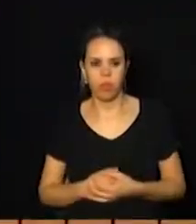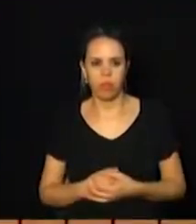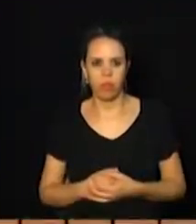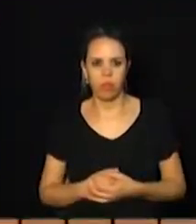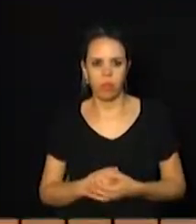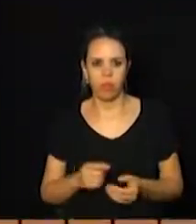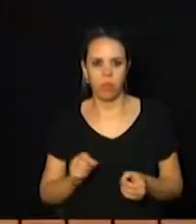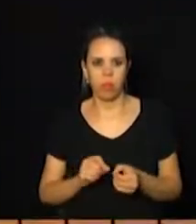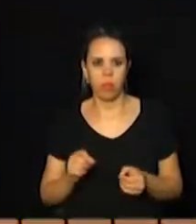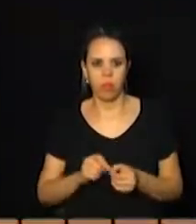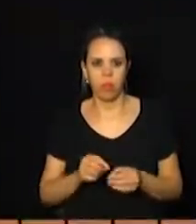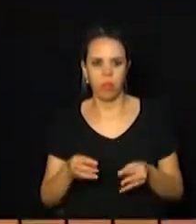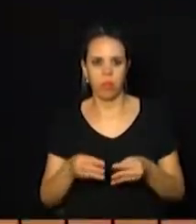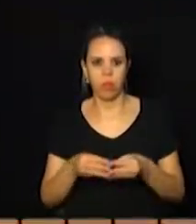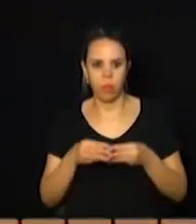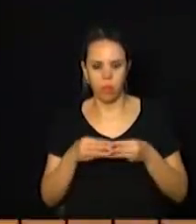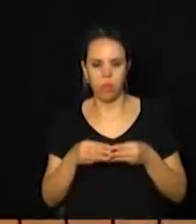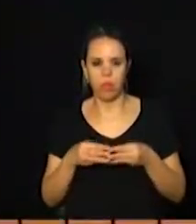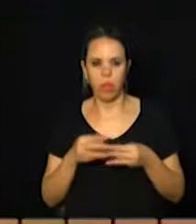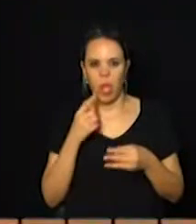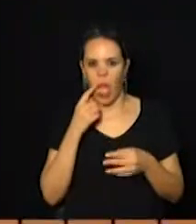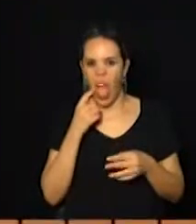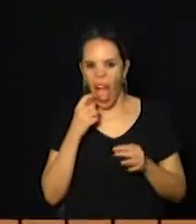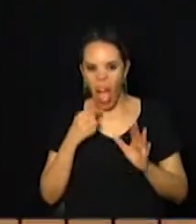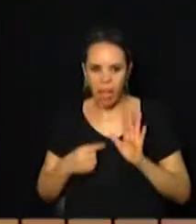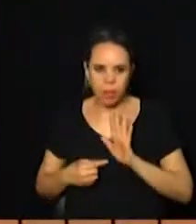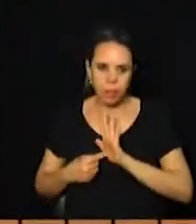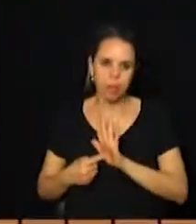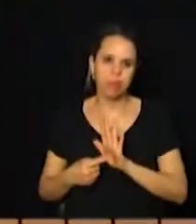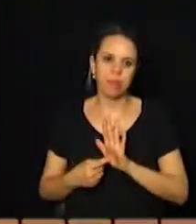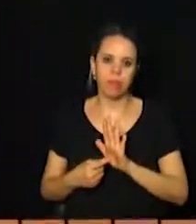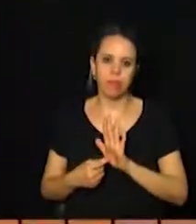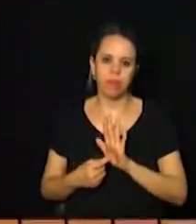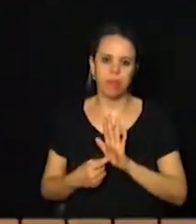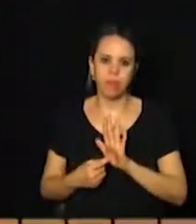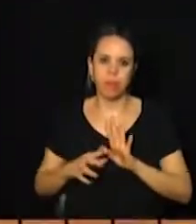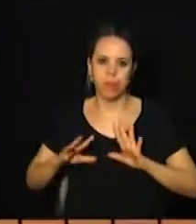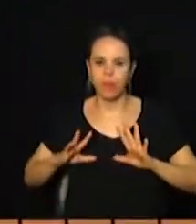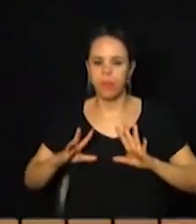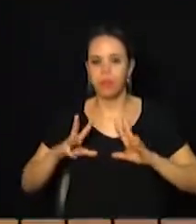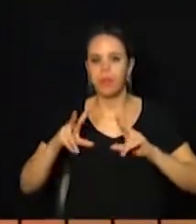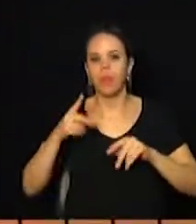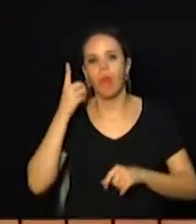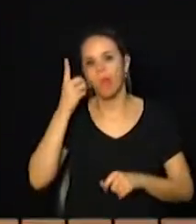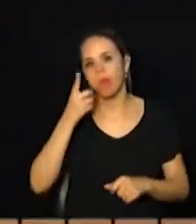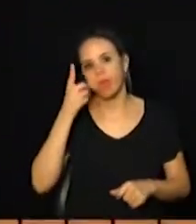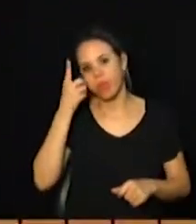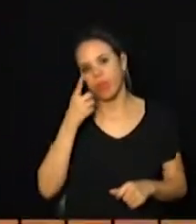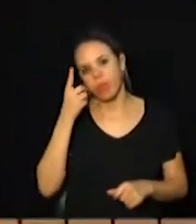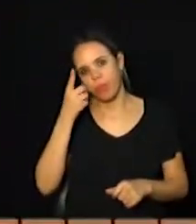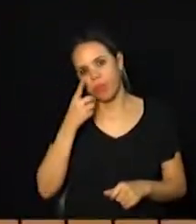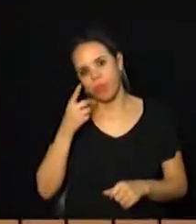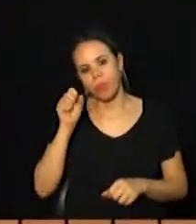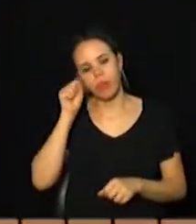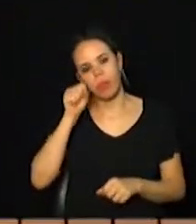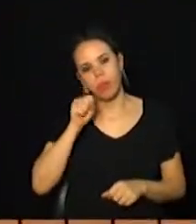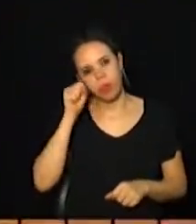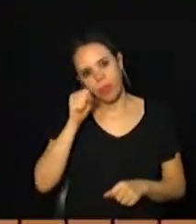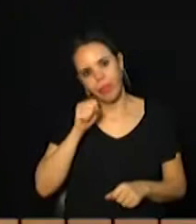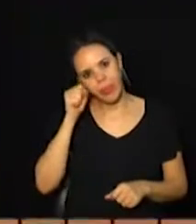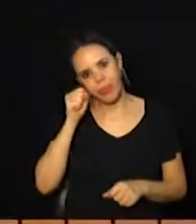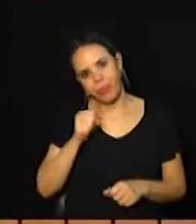fazer essa Moção e mostrar certo para todos os deputados de todos os senadores